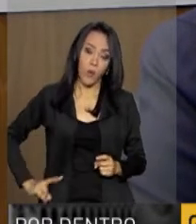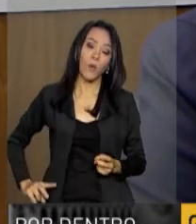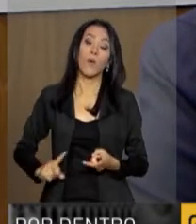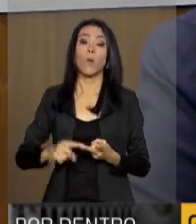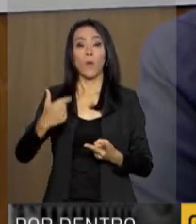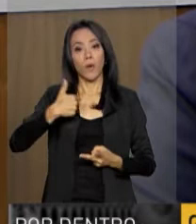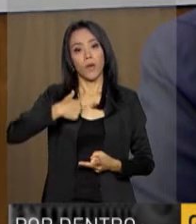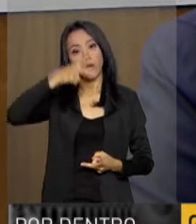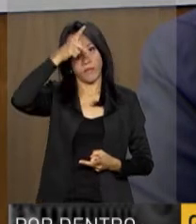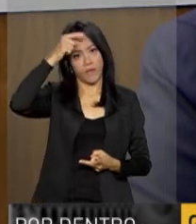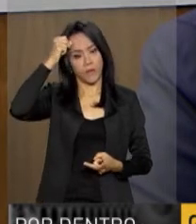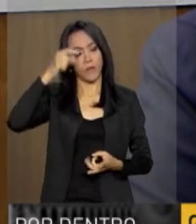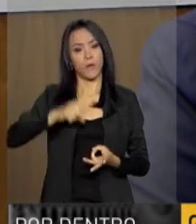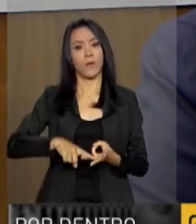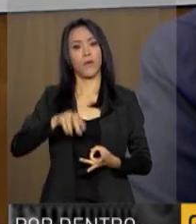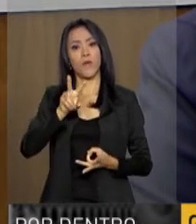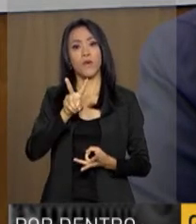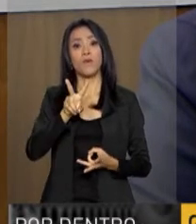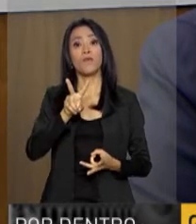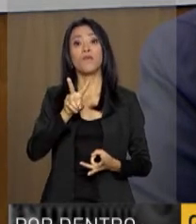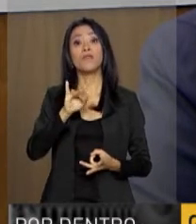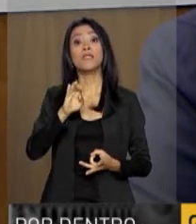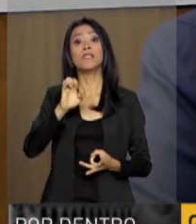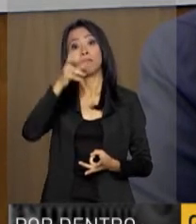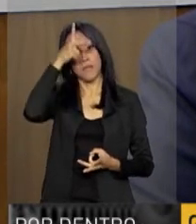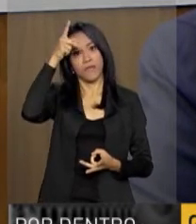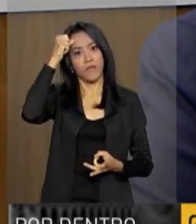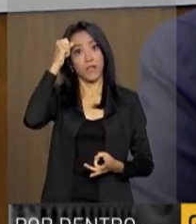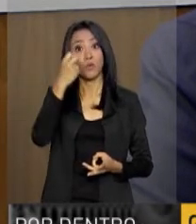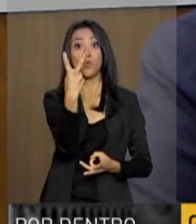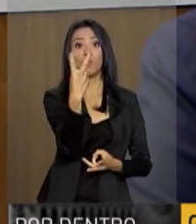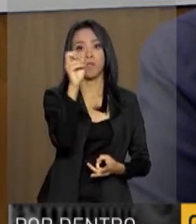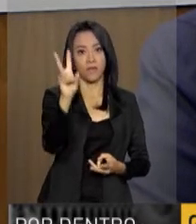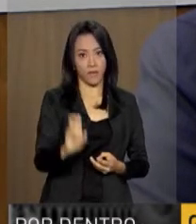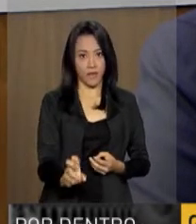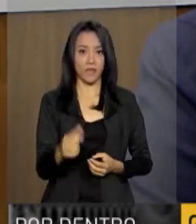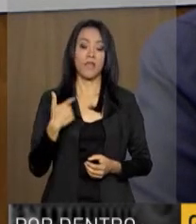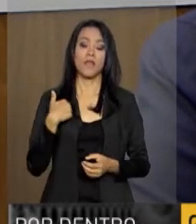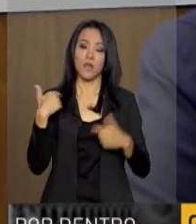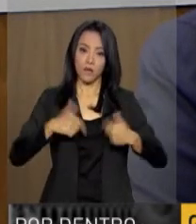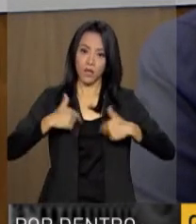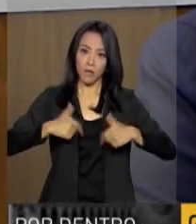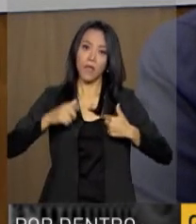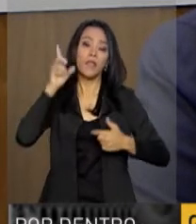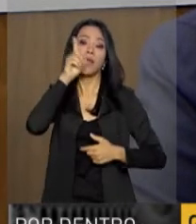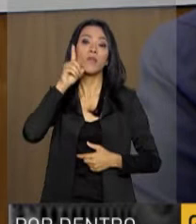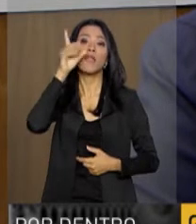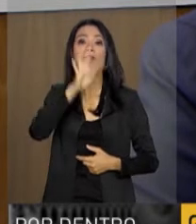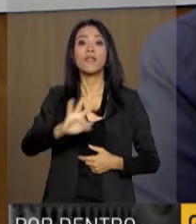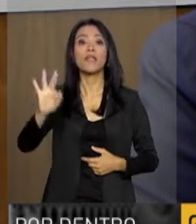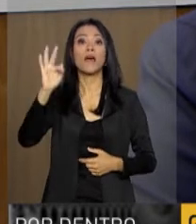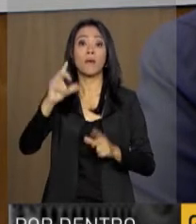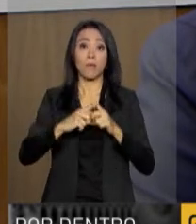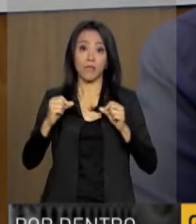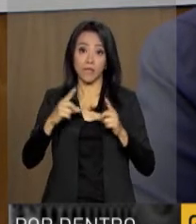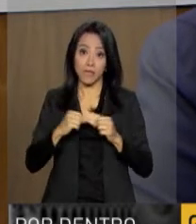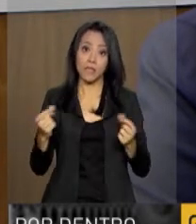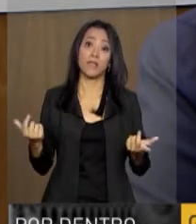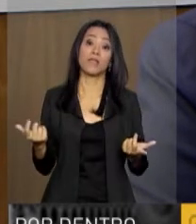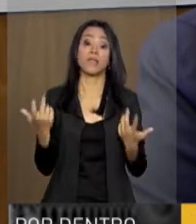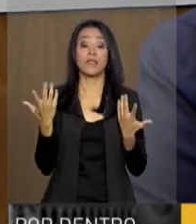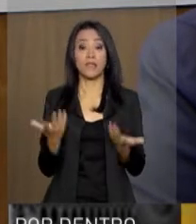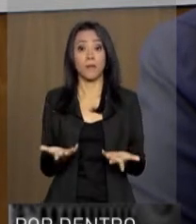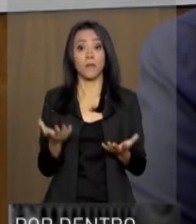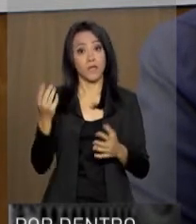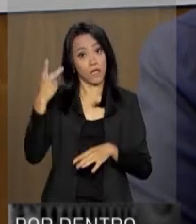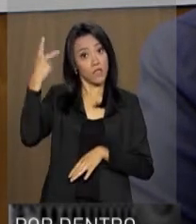vice-prefeito prefeito duas vezes além de ter sido parlamentar em brasília duas vezes deputado federal em são paulo uma vez estadual num